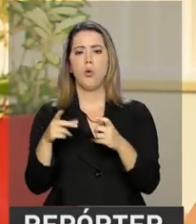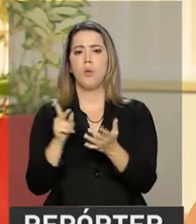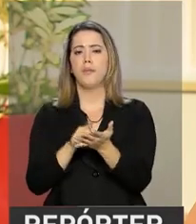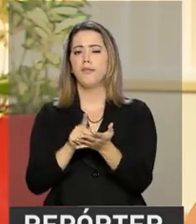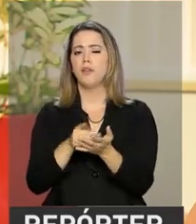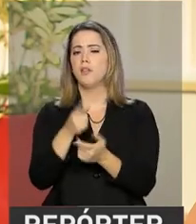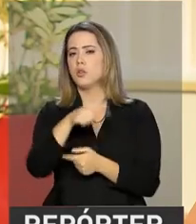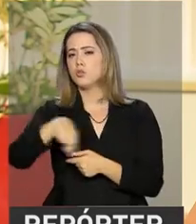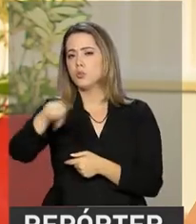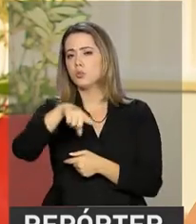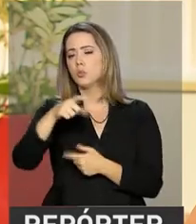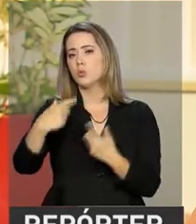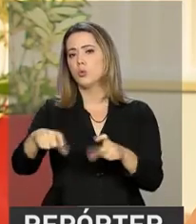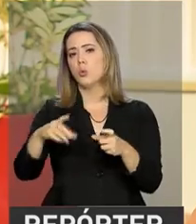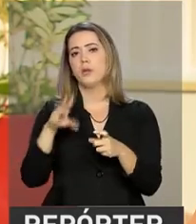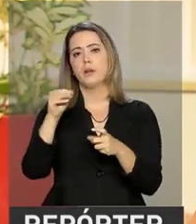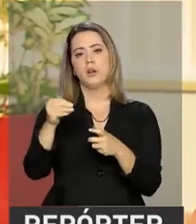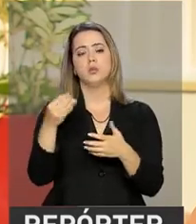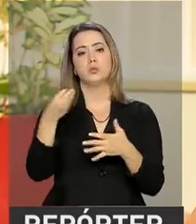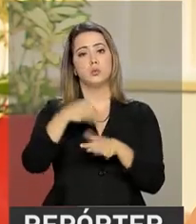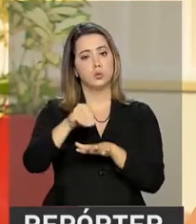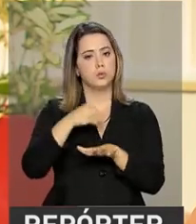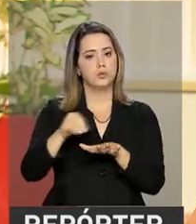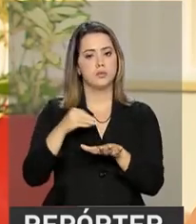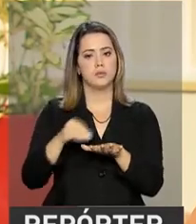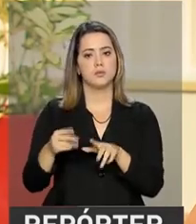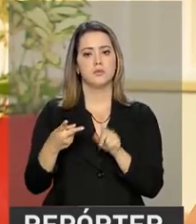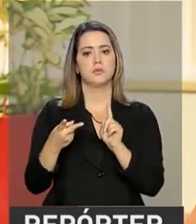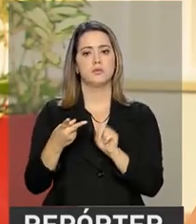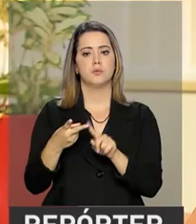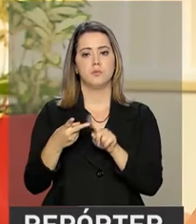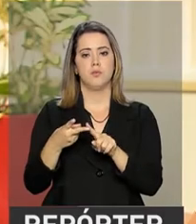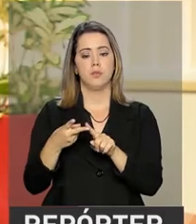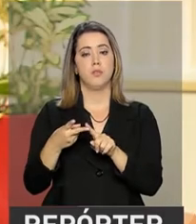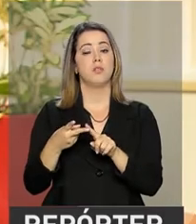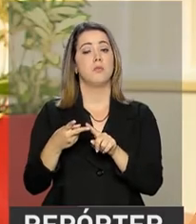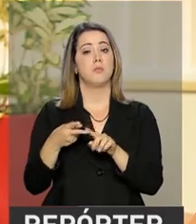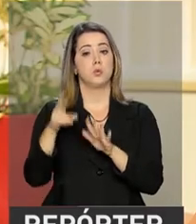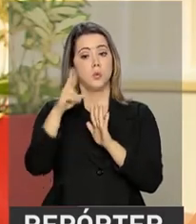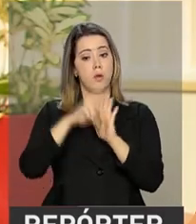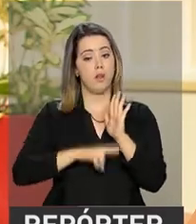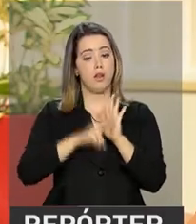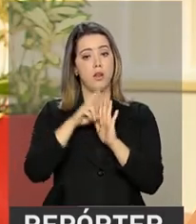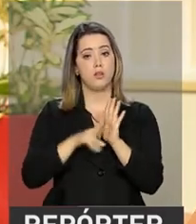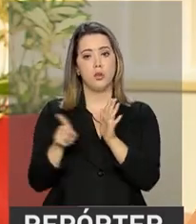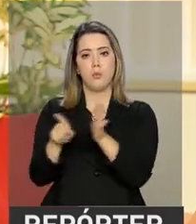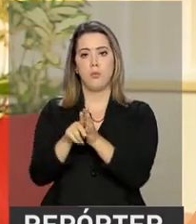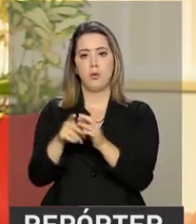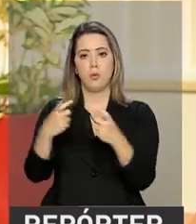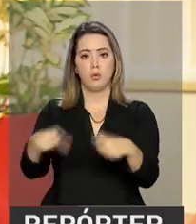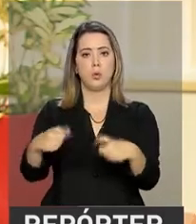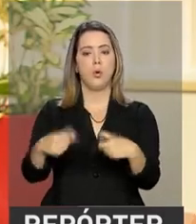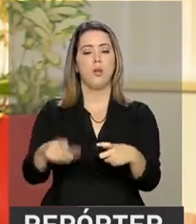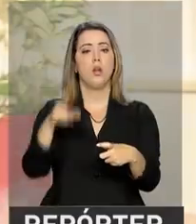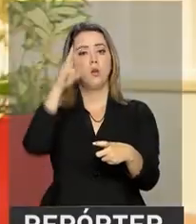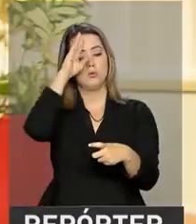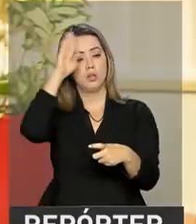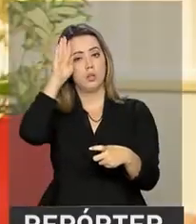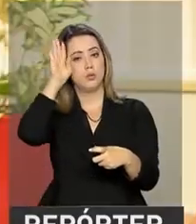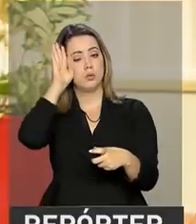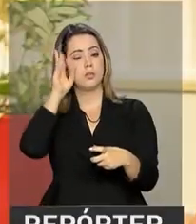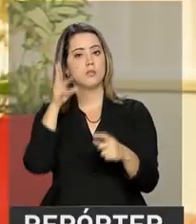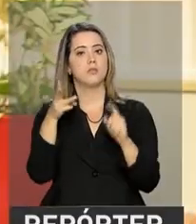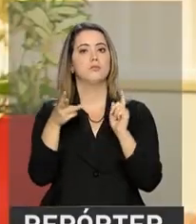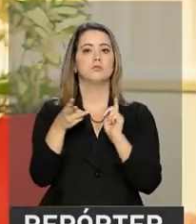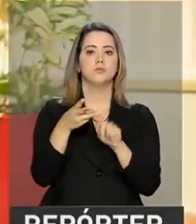traz todas as informações. Um relatório daquela instituição e um relatório daquele curso específico. E isso